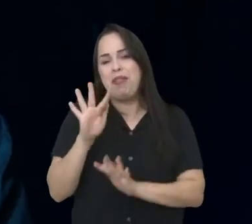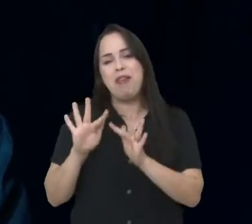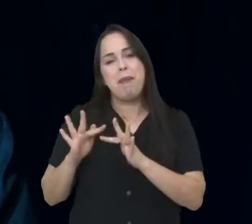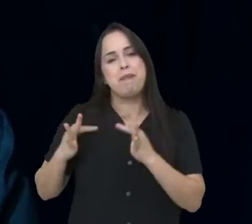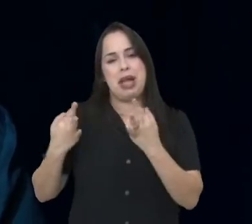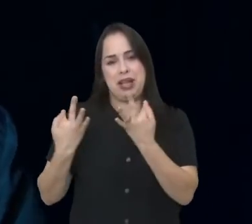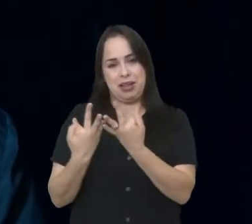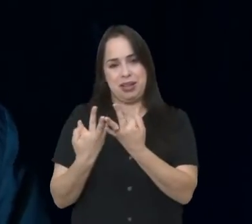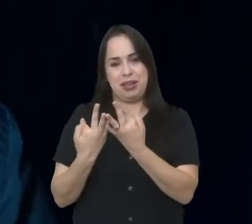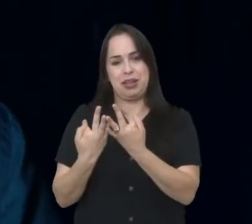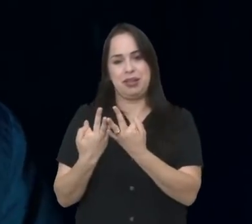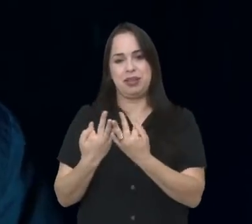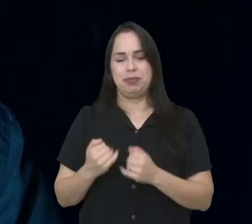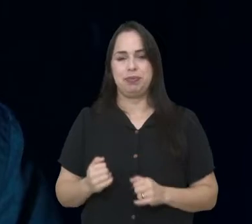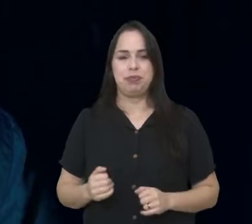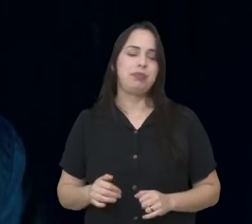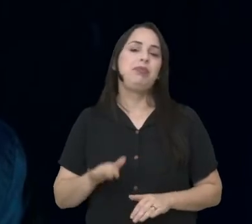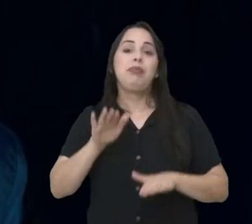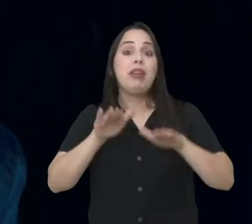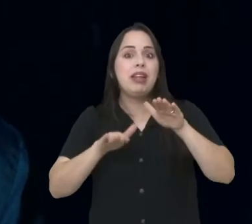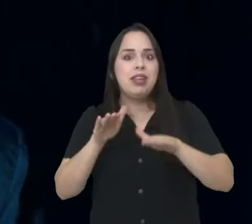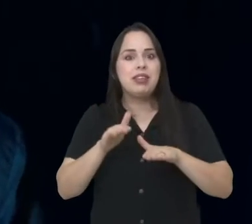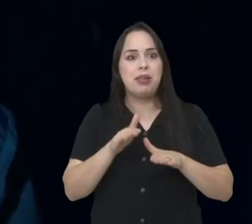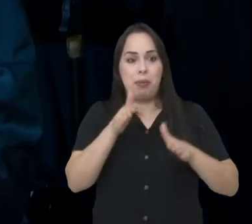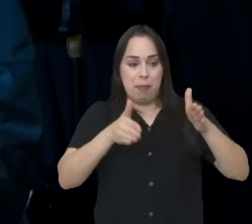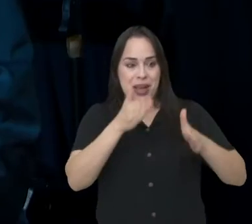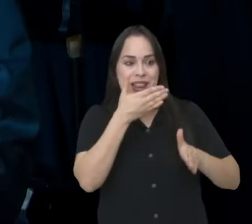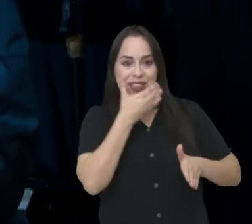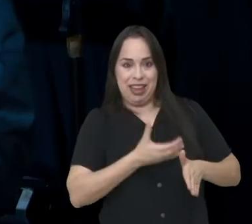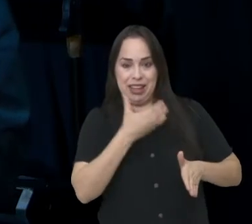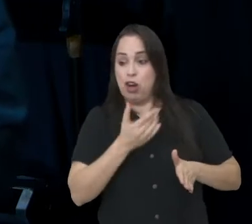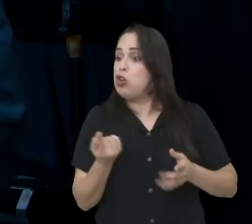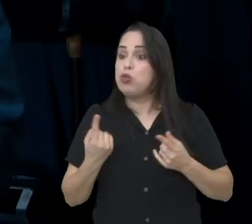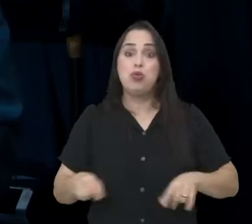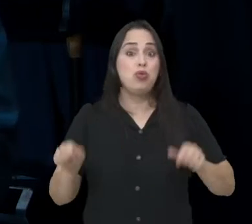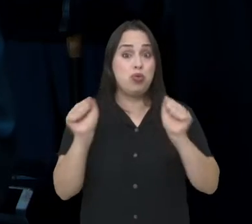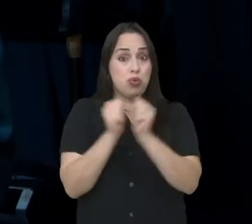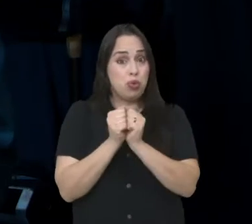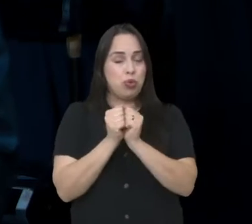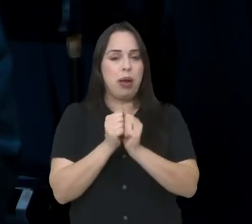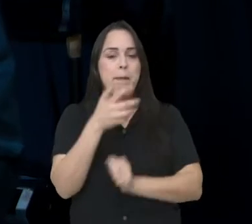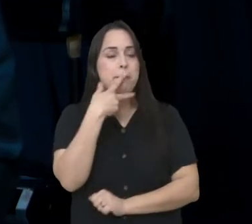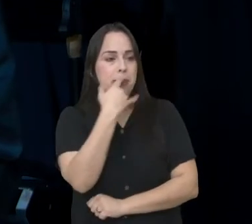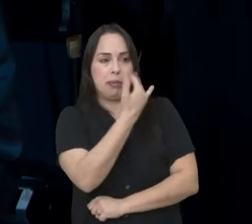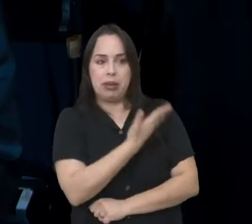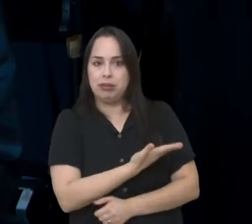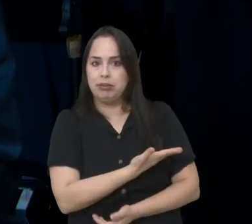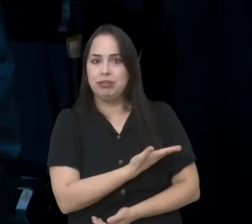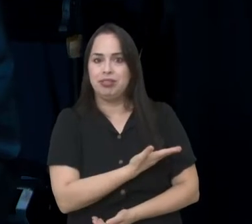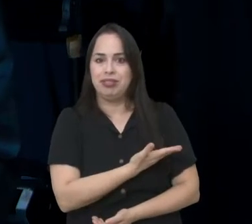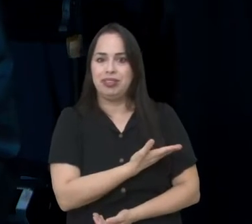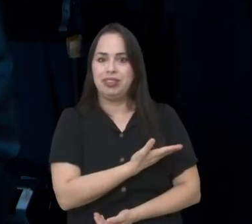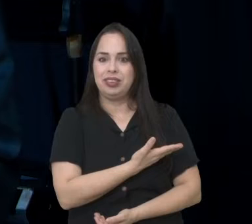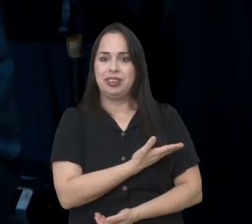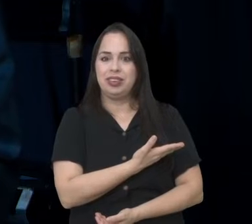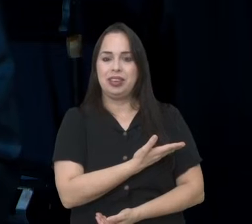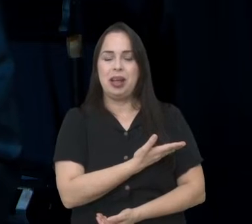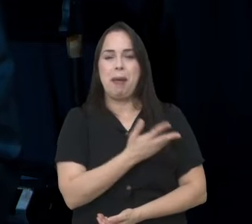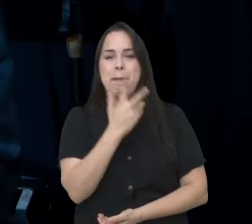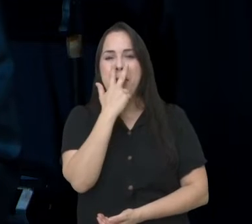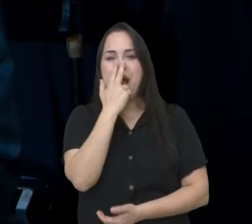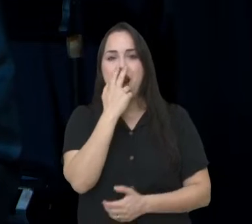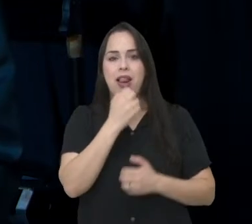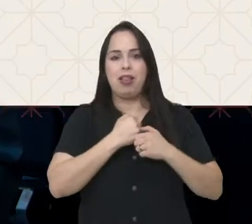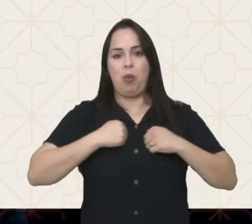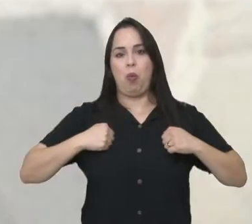né? Inclusive de passar Natal junto e tudo mais, né? Meu pai, ele assim, ele é meio que o herói de